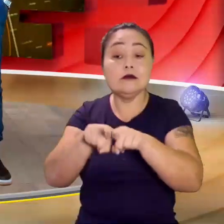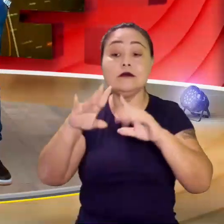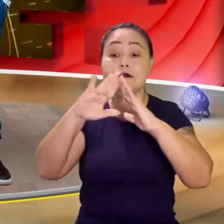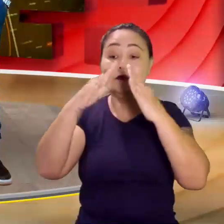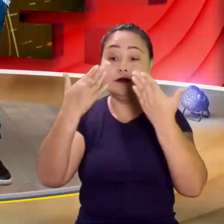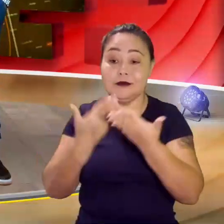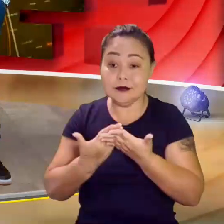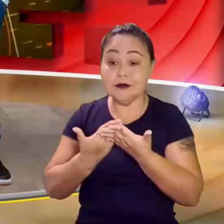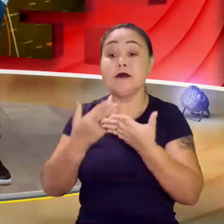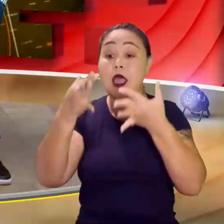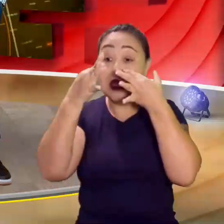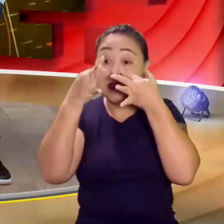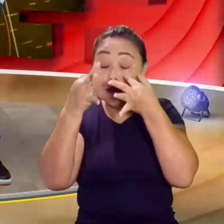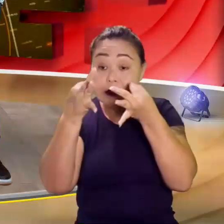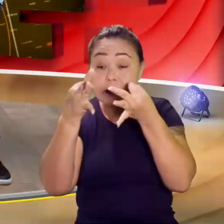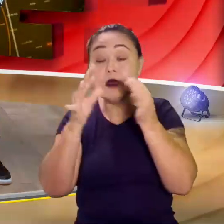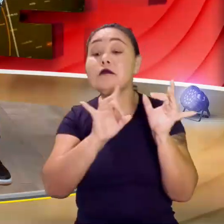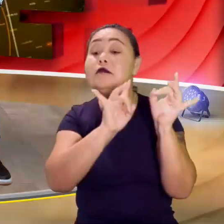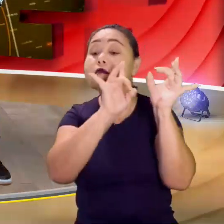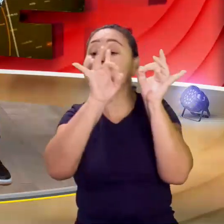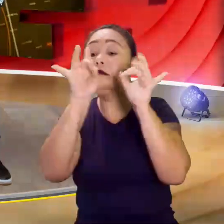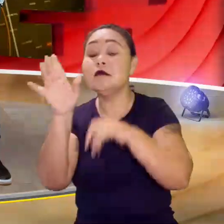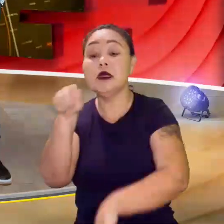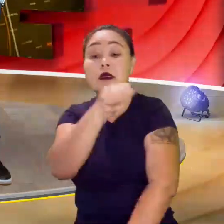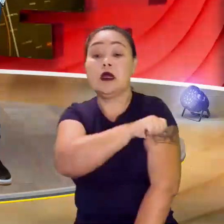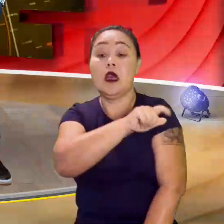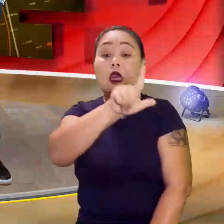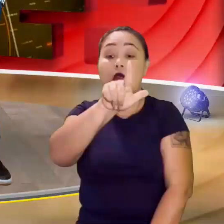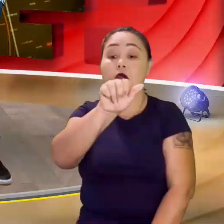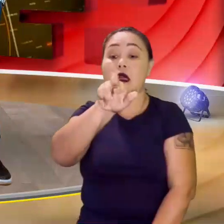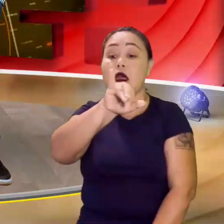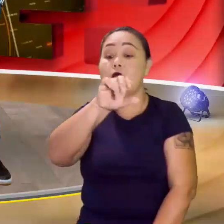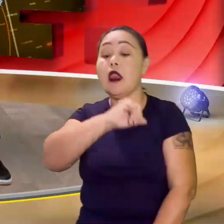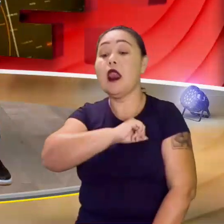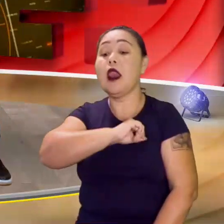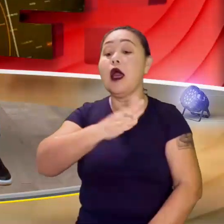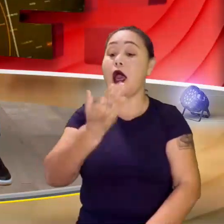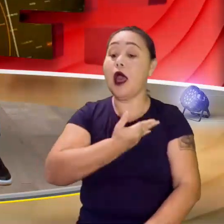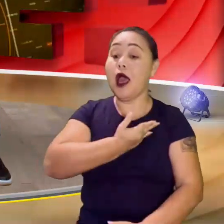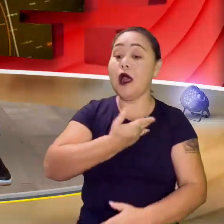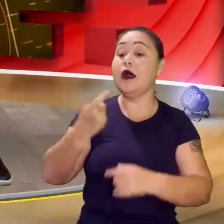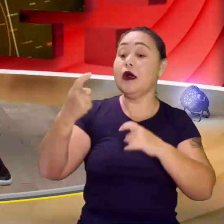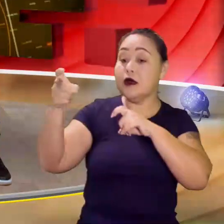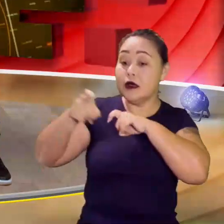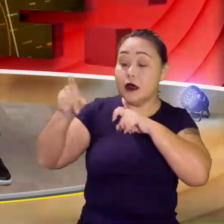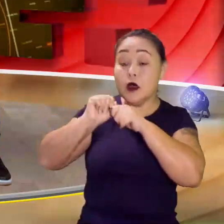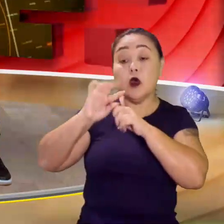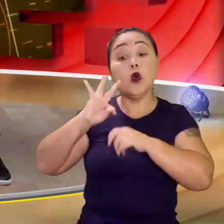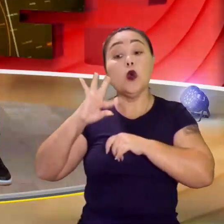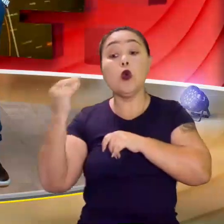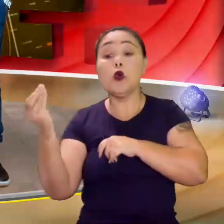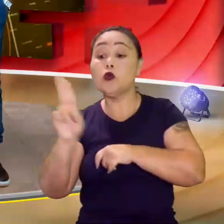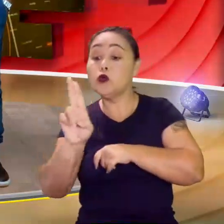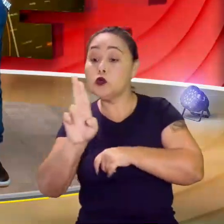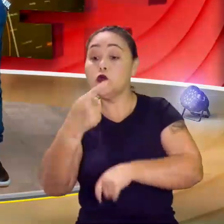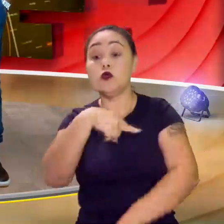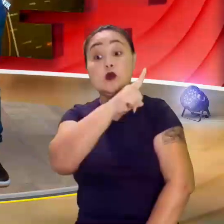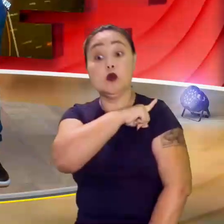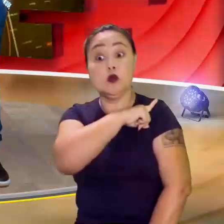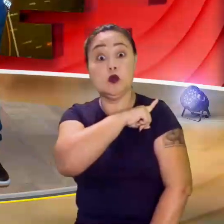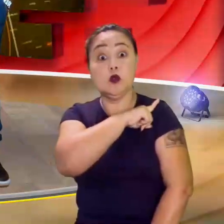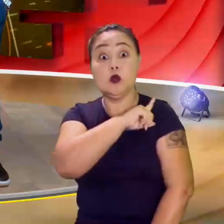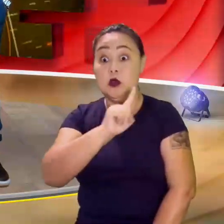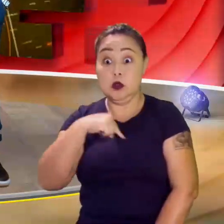os professores presenciais, em especial para a aluna Larissa, lá da Amigos do Campo, a nossa extensão, em nome de todos os alunos do primeiro ano. Né? É